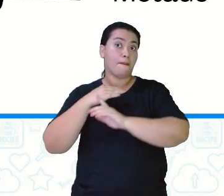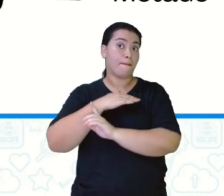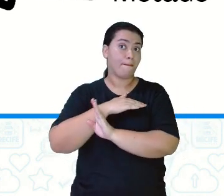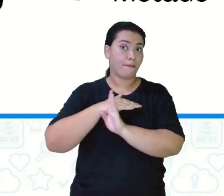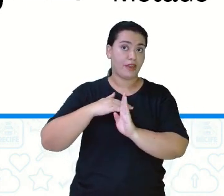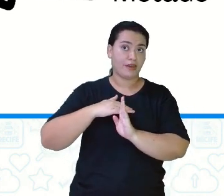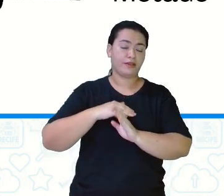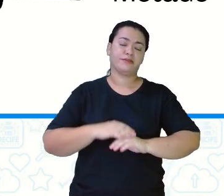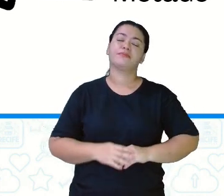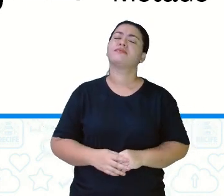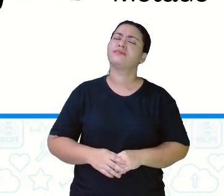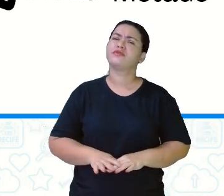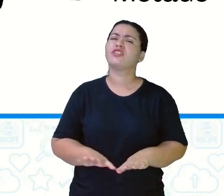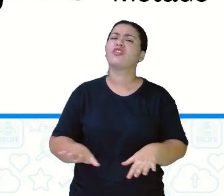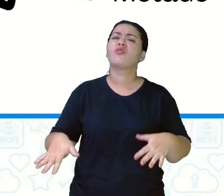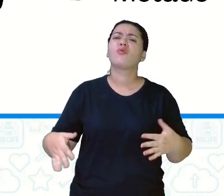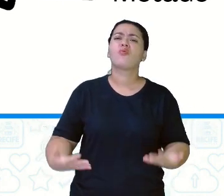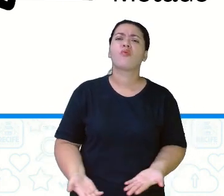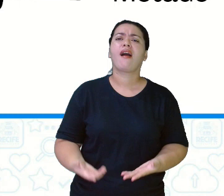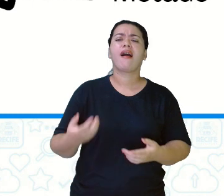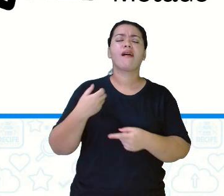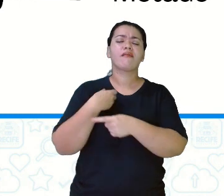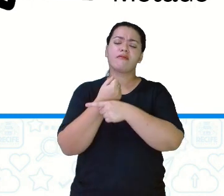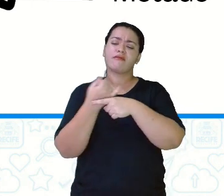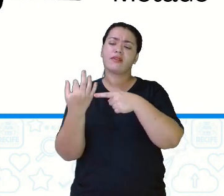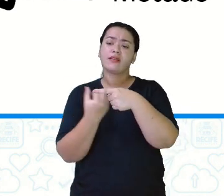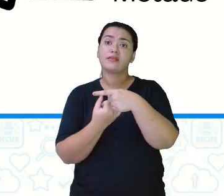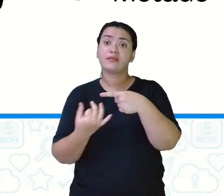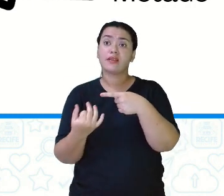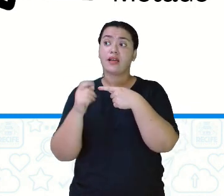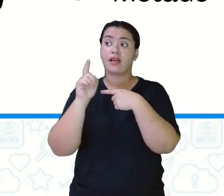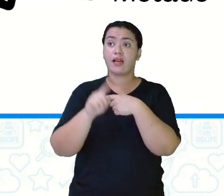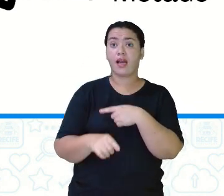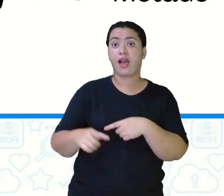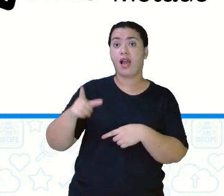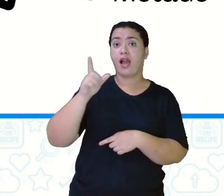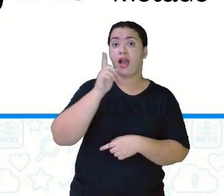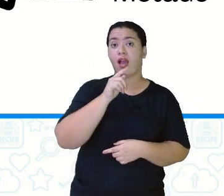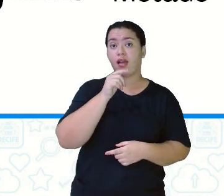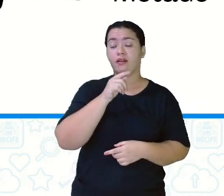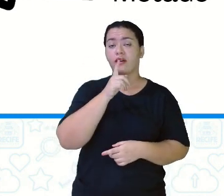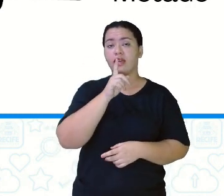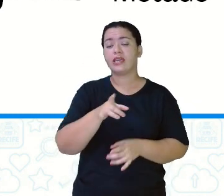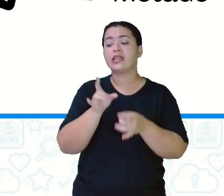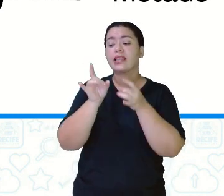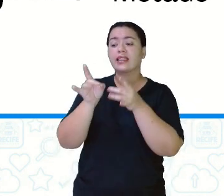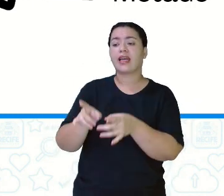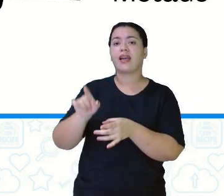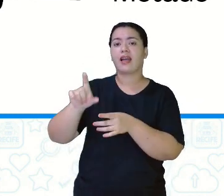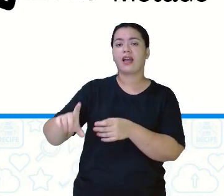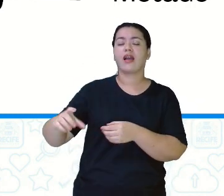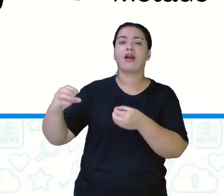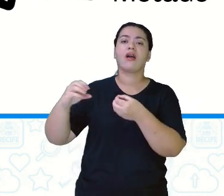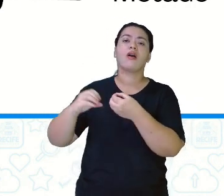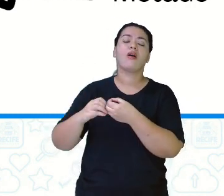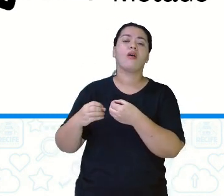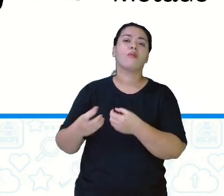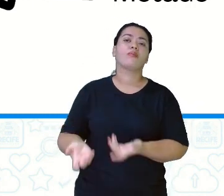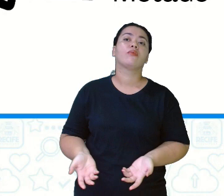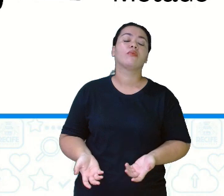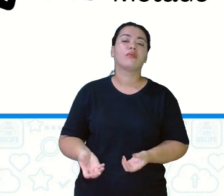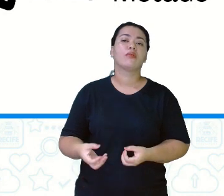sabem. Que fração representa a parte da água que sobrou no copo, minha